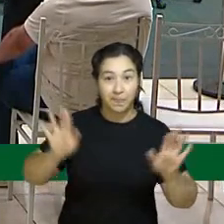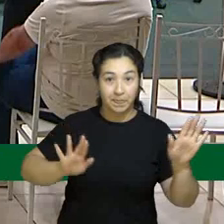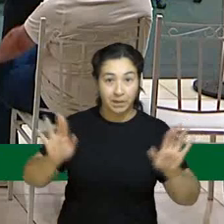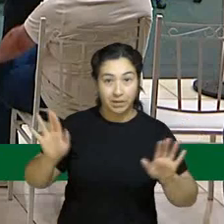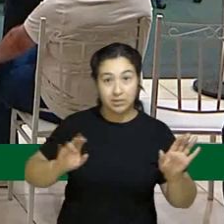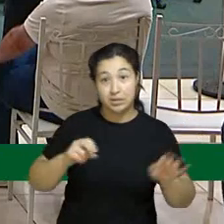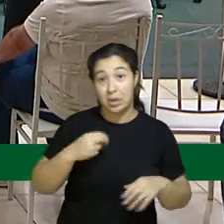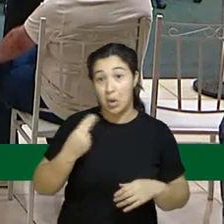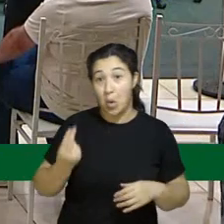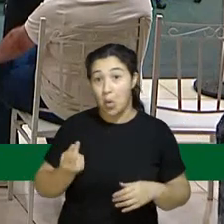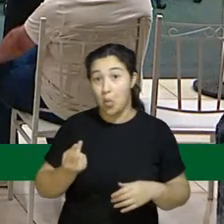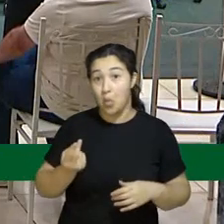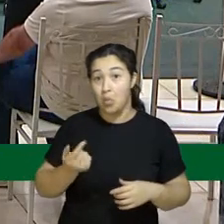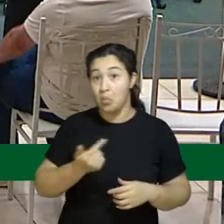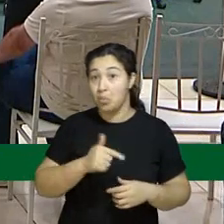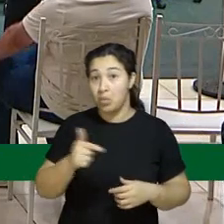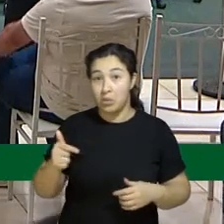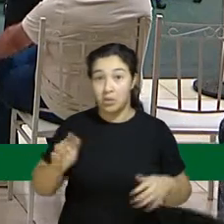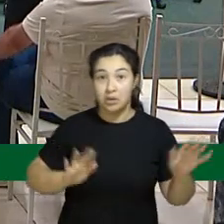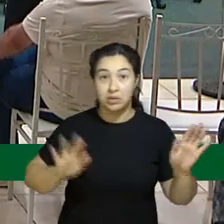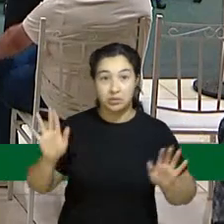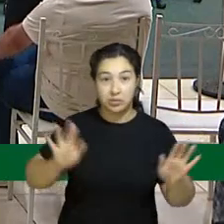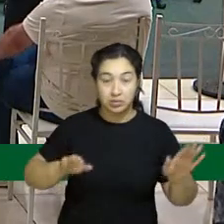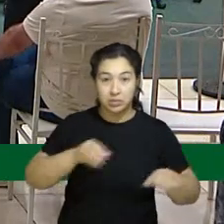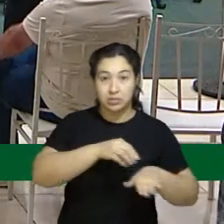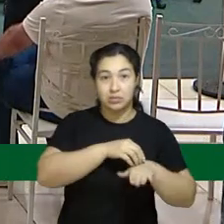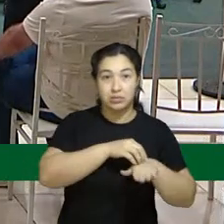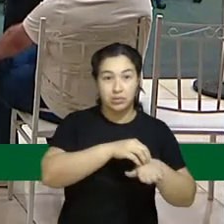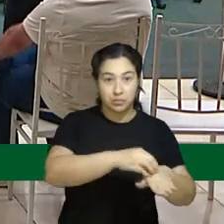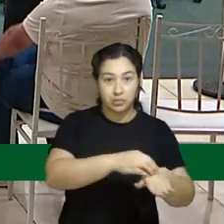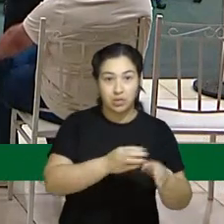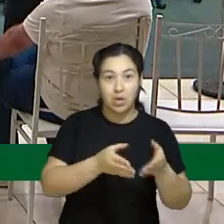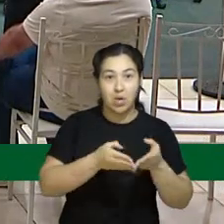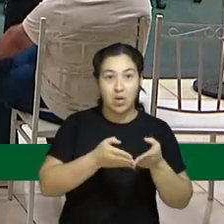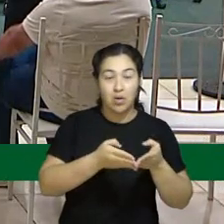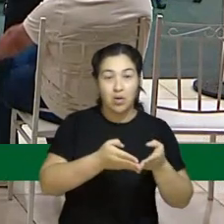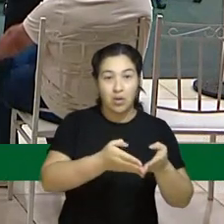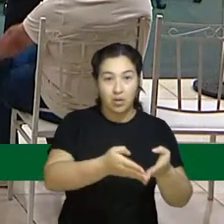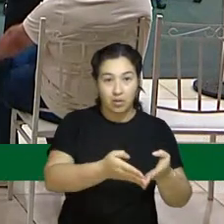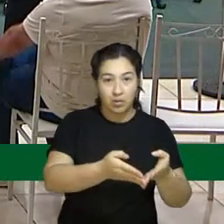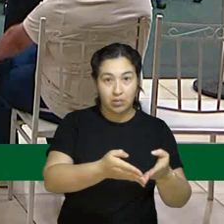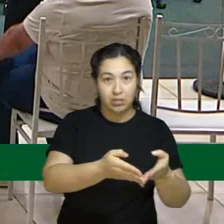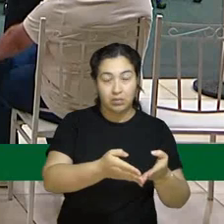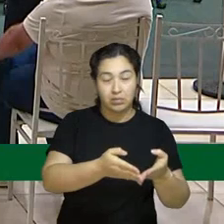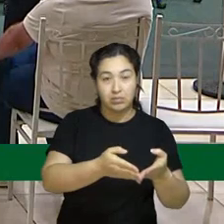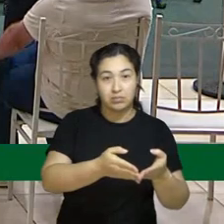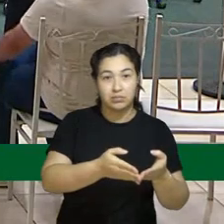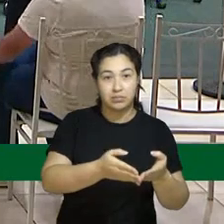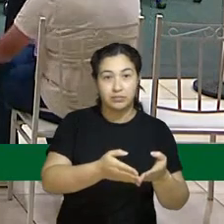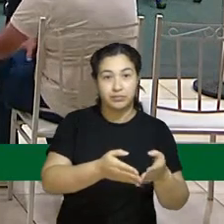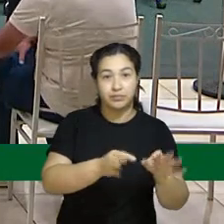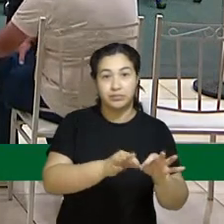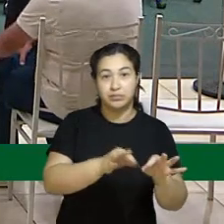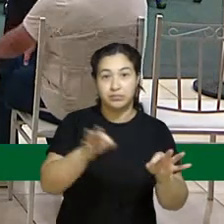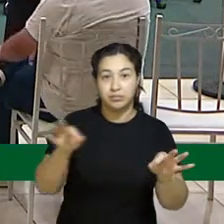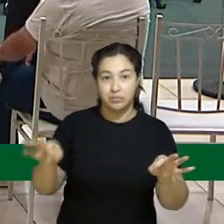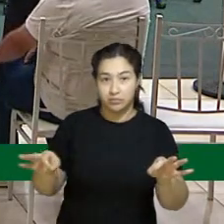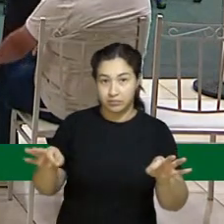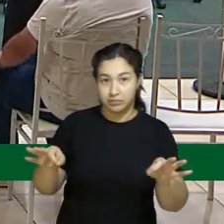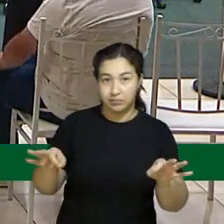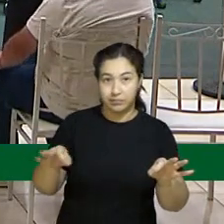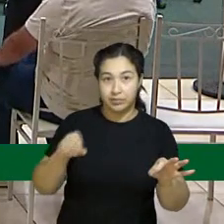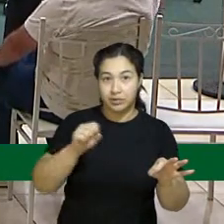não licitação do transporte aquaviário que faz o translado entre Joinville e São Francisco do Sul